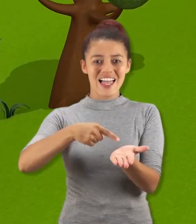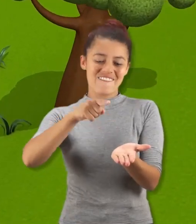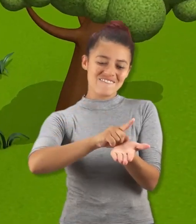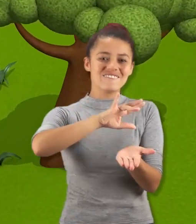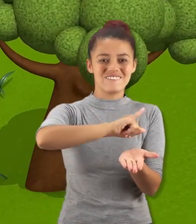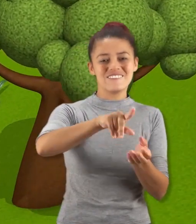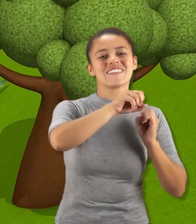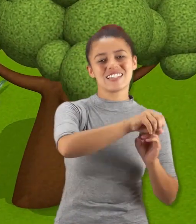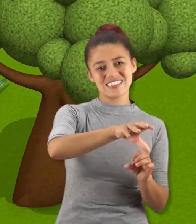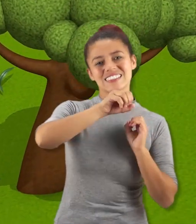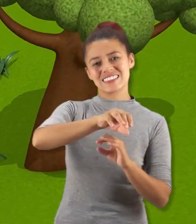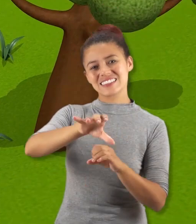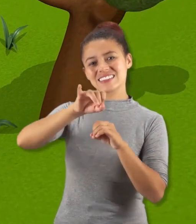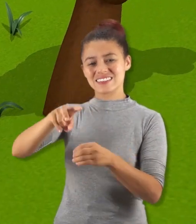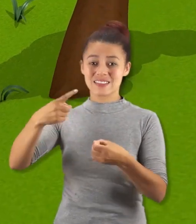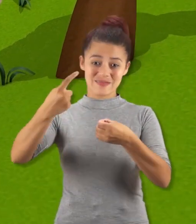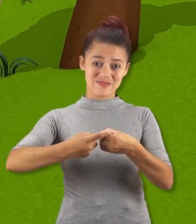A vida vai